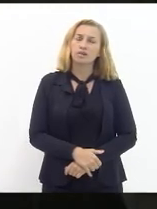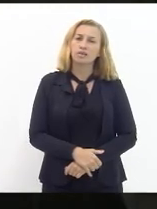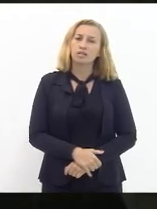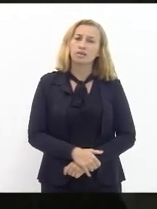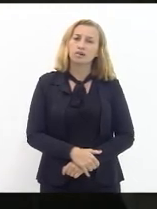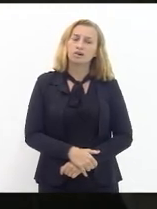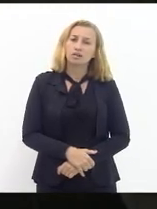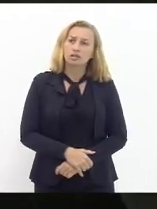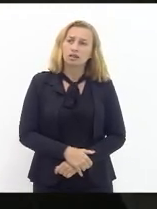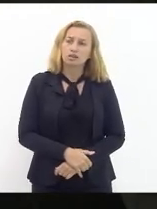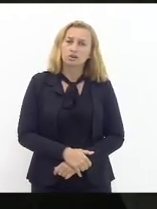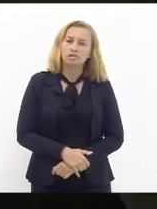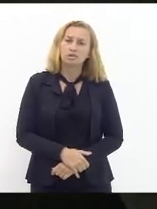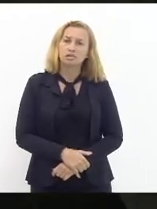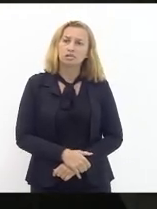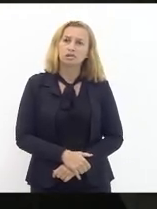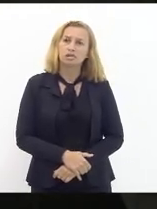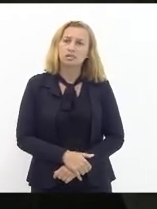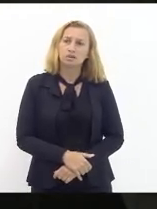de utilidade